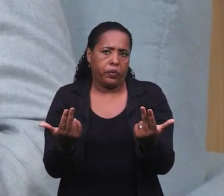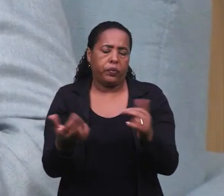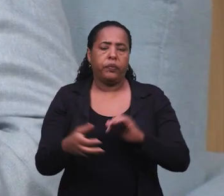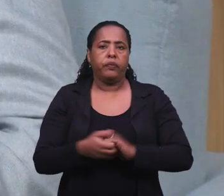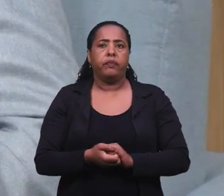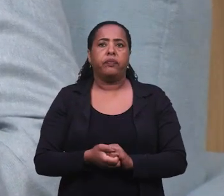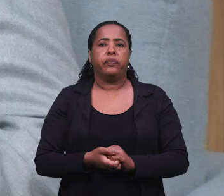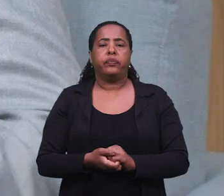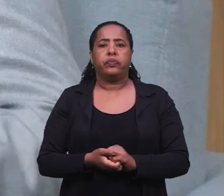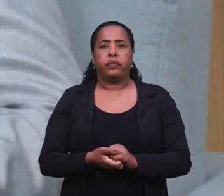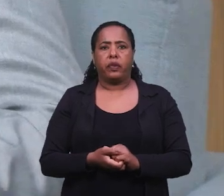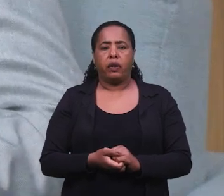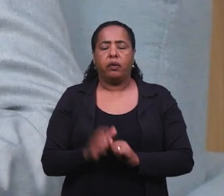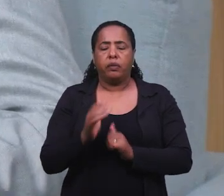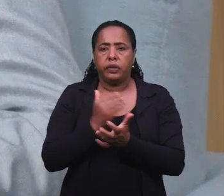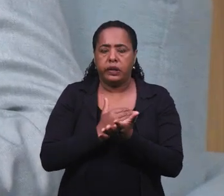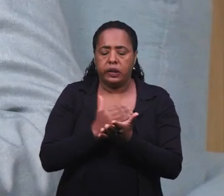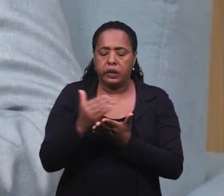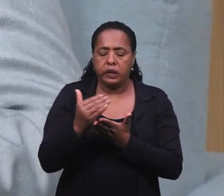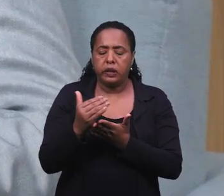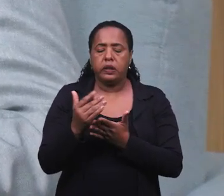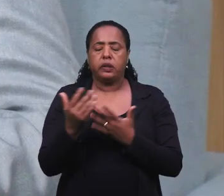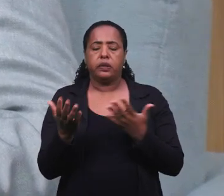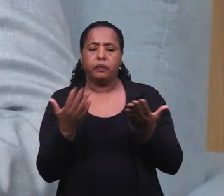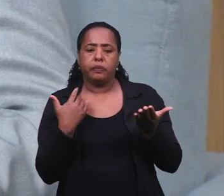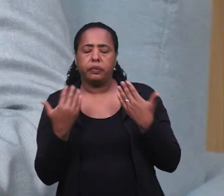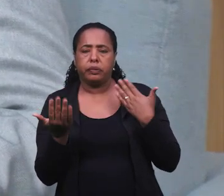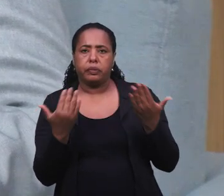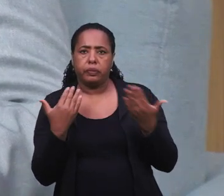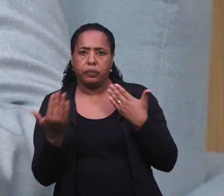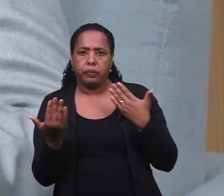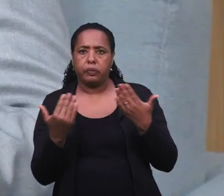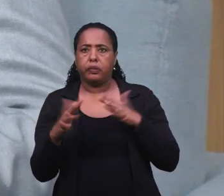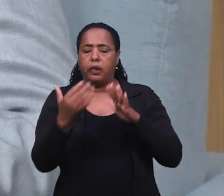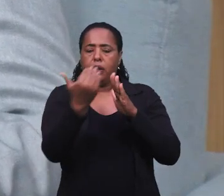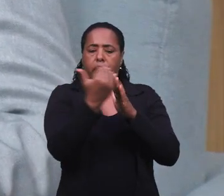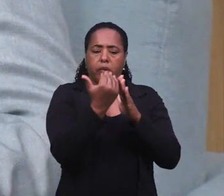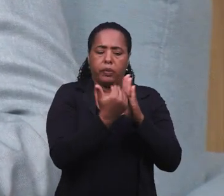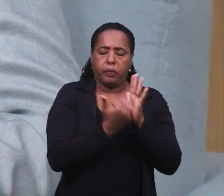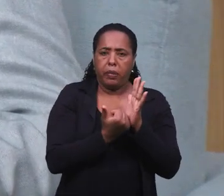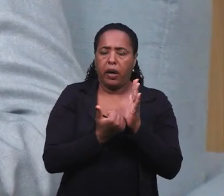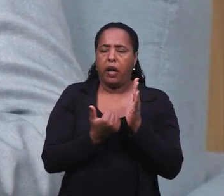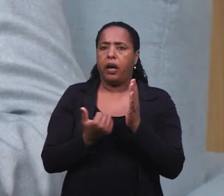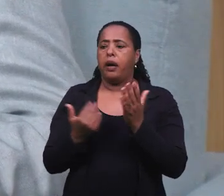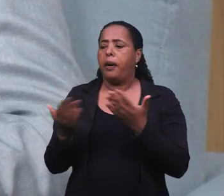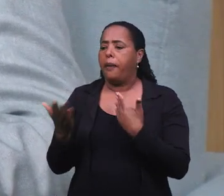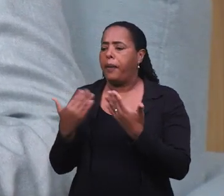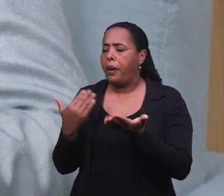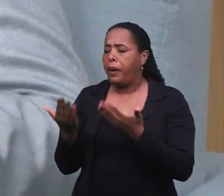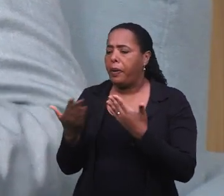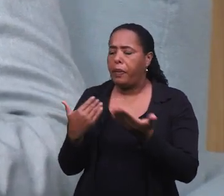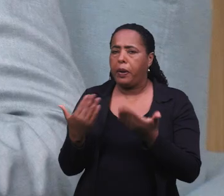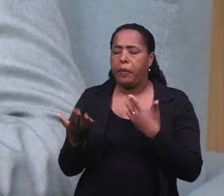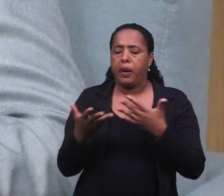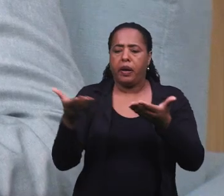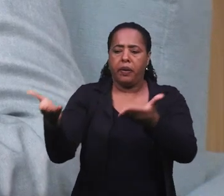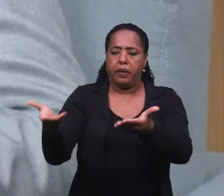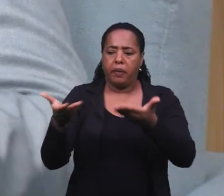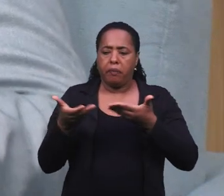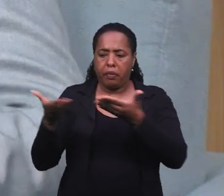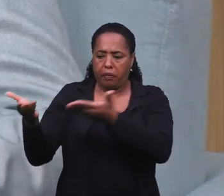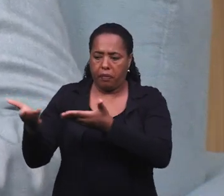hoje. E nós tivemos recentemente o evento mundial Trombetas e Festas.